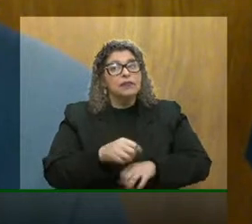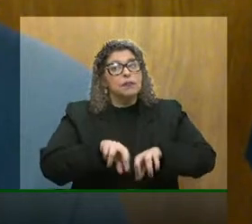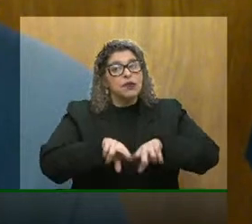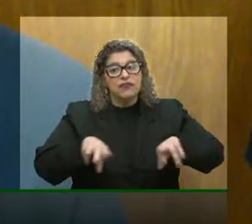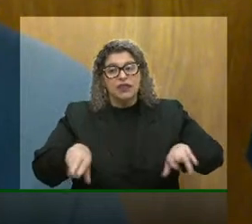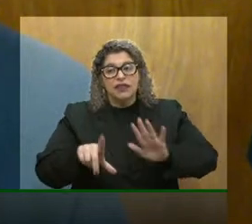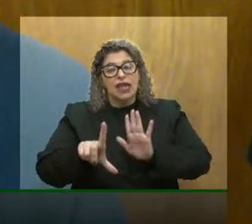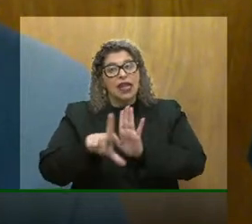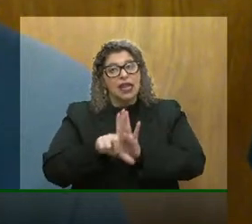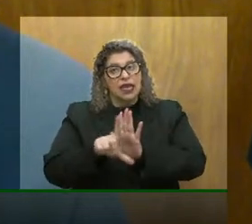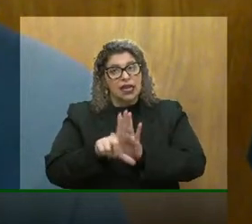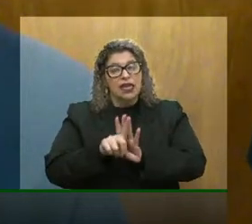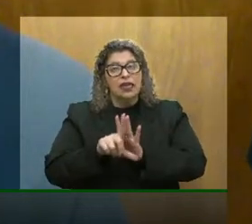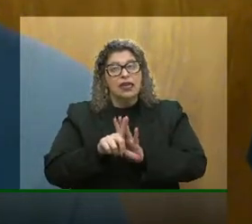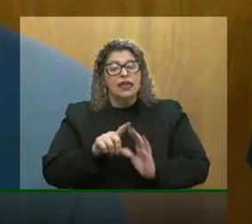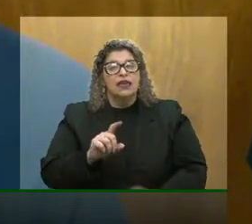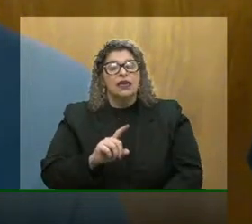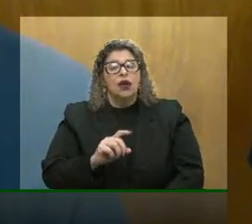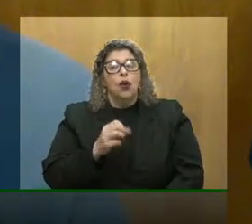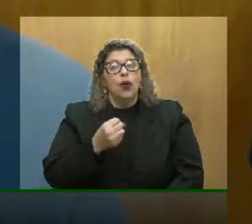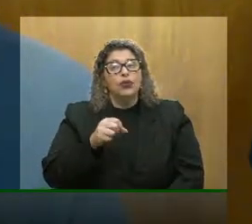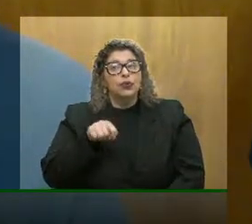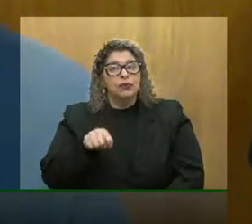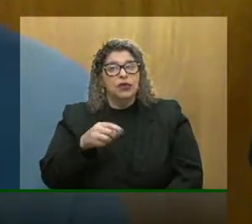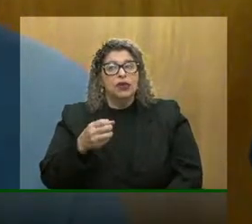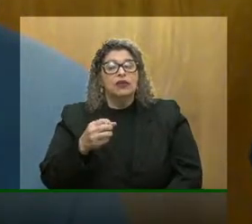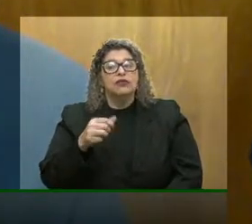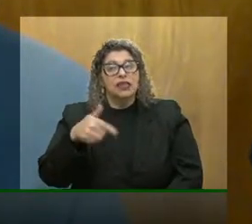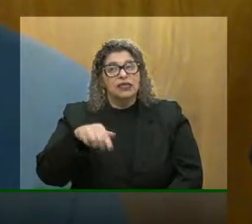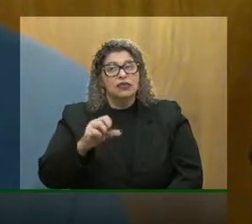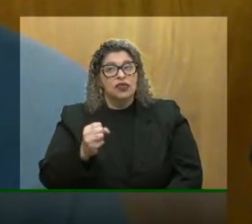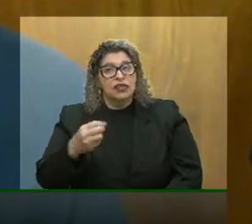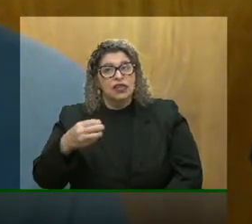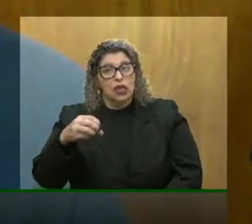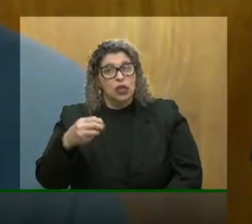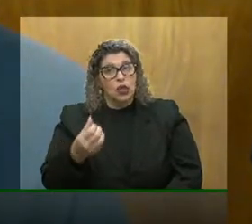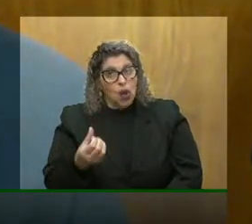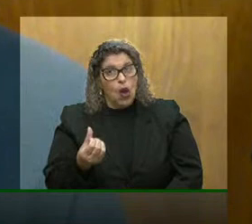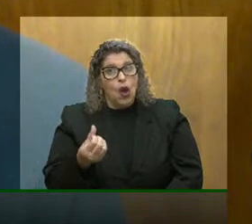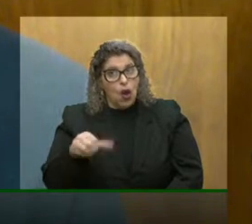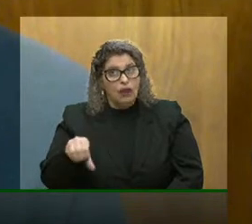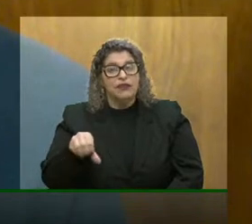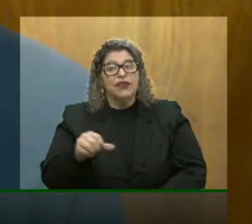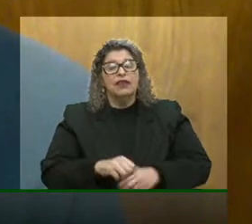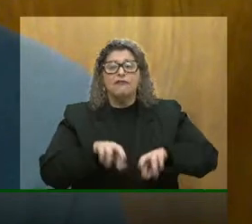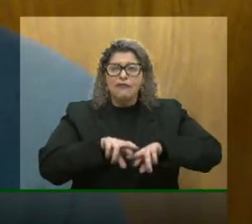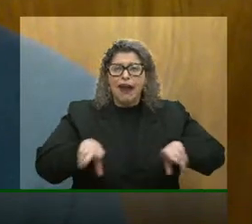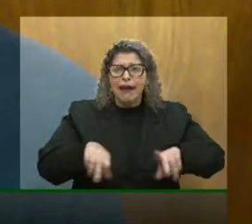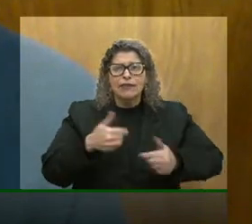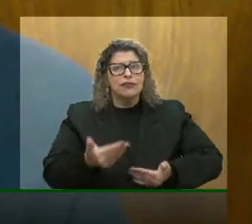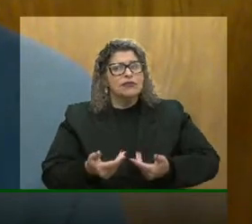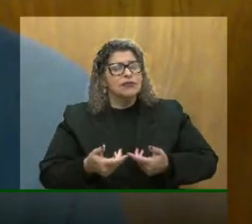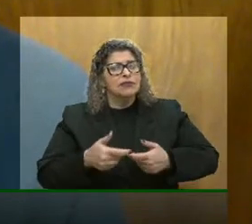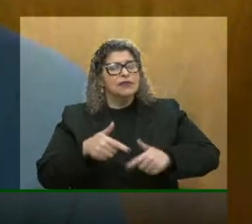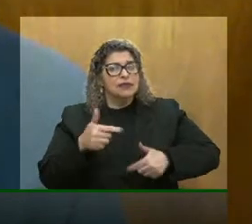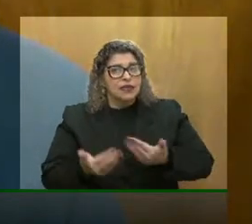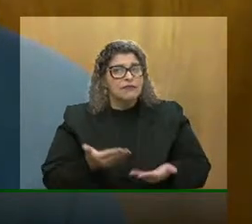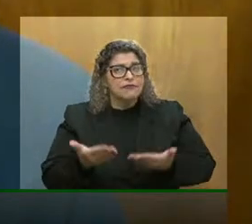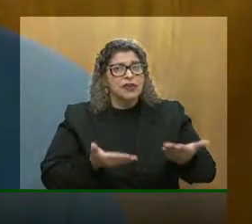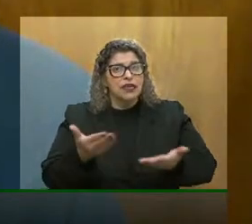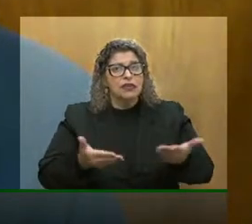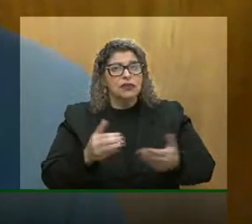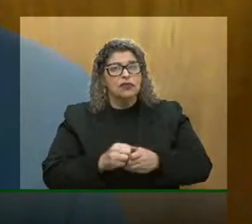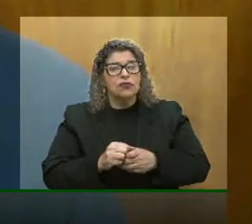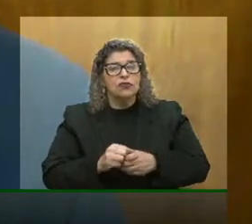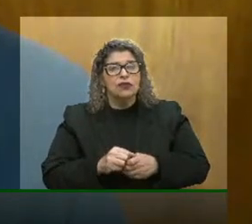Lei 8.109, de 19 de dezembro de 1985, que dispõe sobre a taxa de serviços diversos. A Lei 8.115,